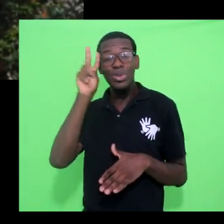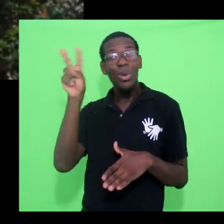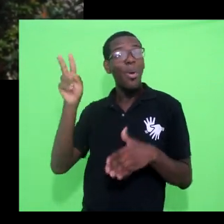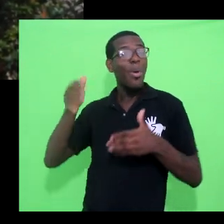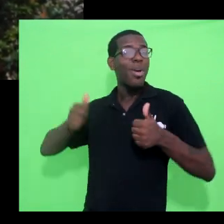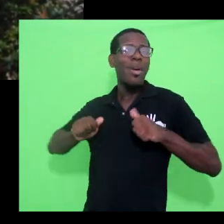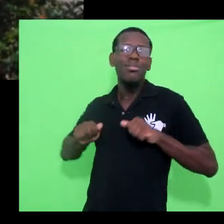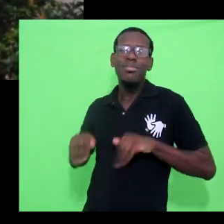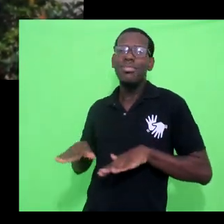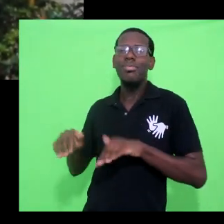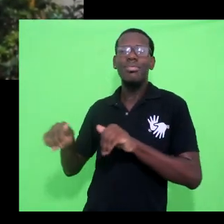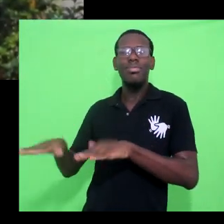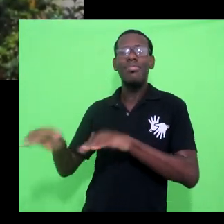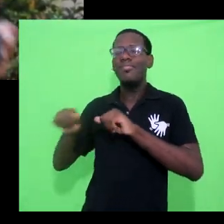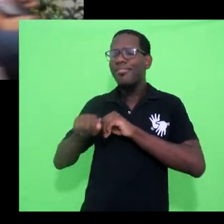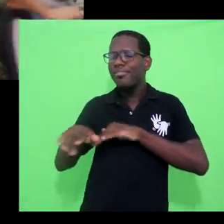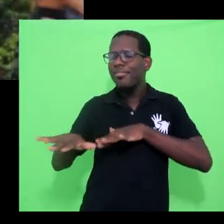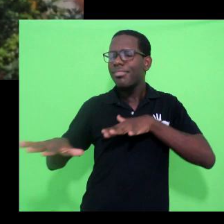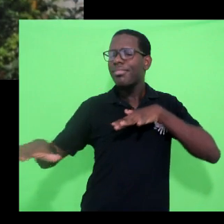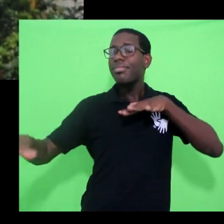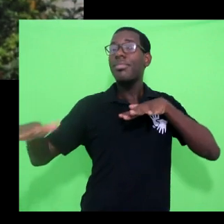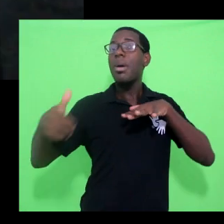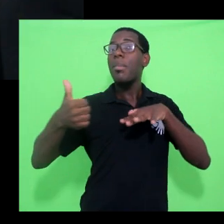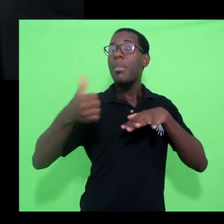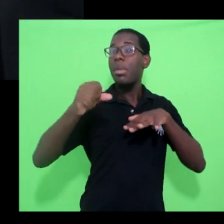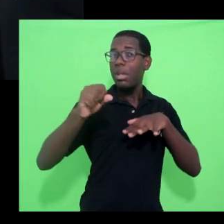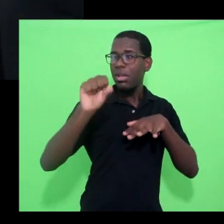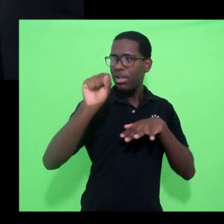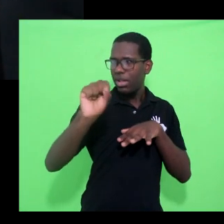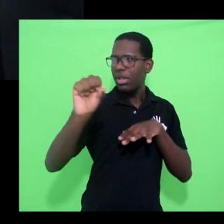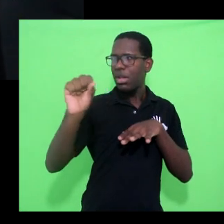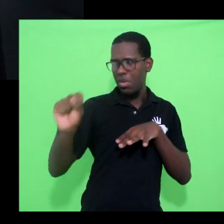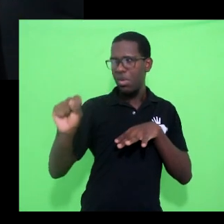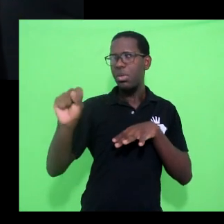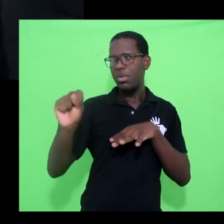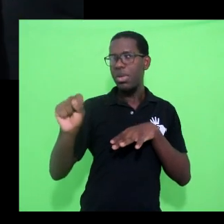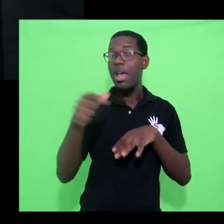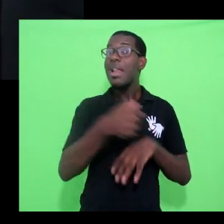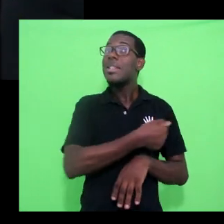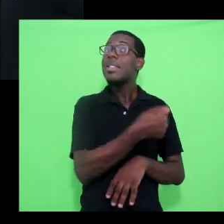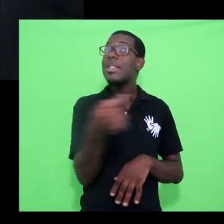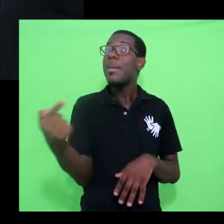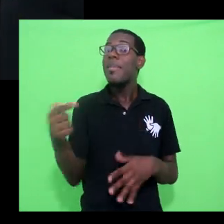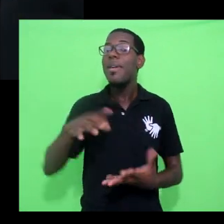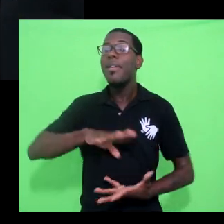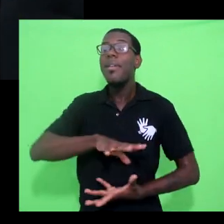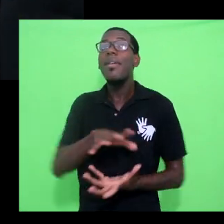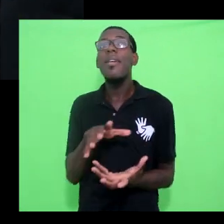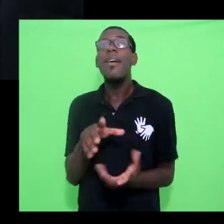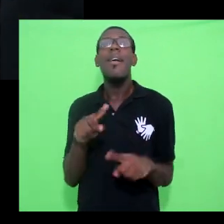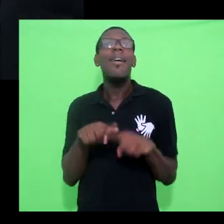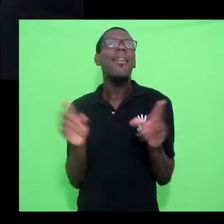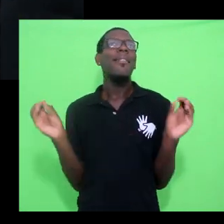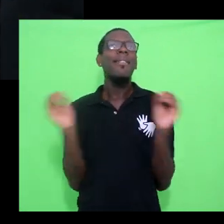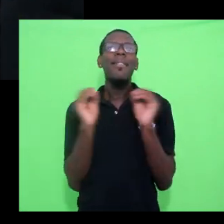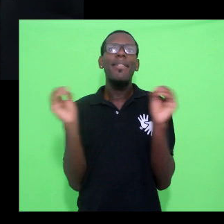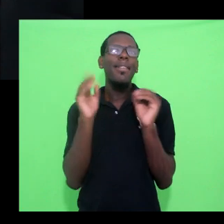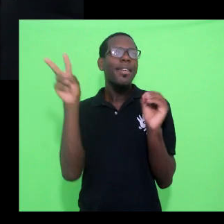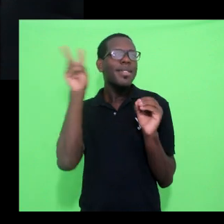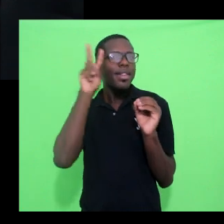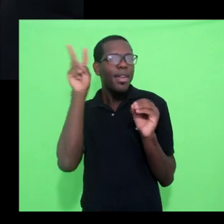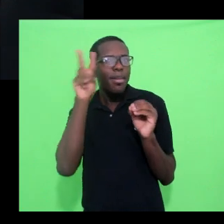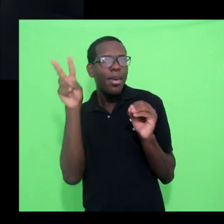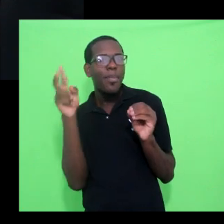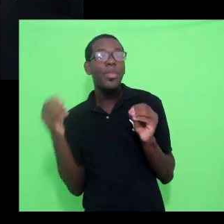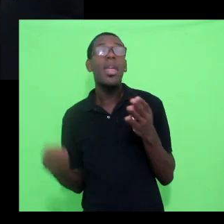caminhada. Em 88, por exemplo, na Semana do Meio Ambiente, ninguém se lembrava que era a Semana do Meio Ambiente.